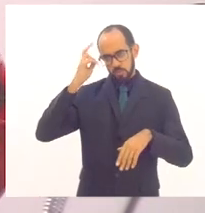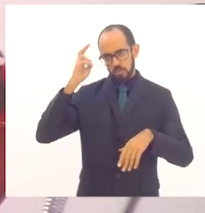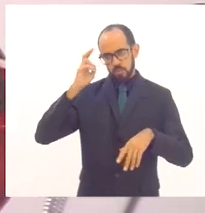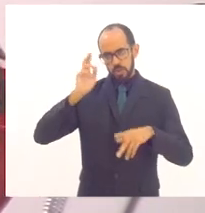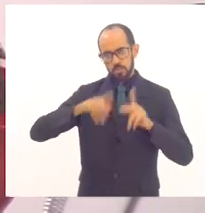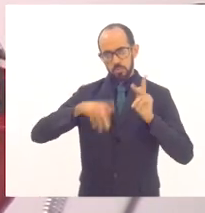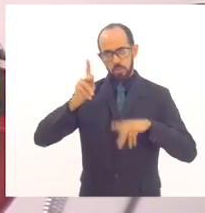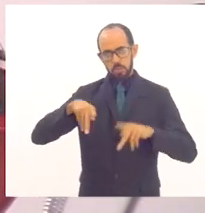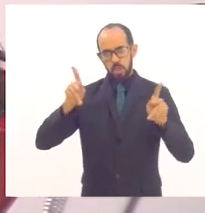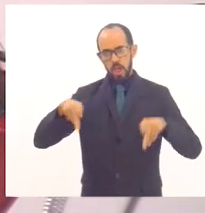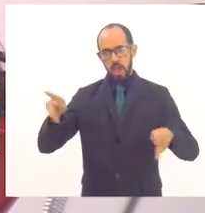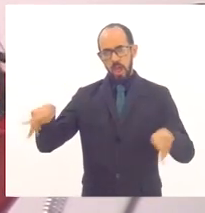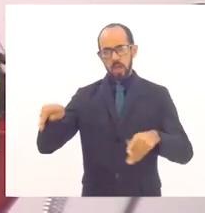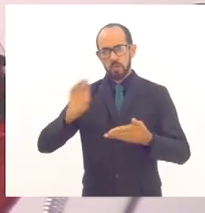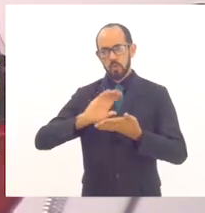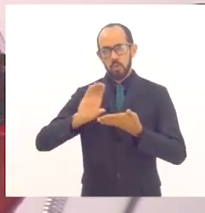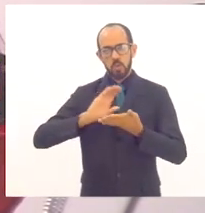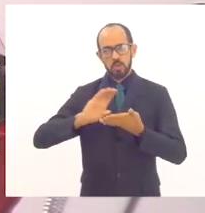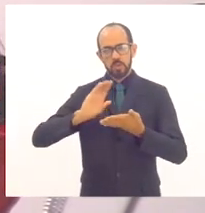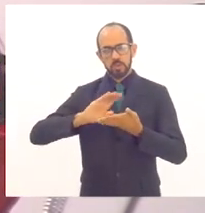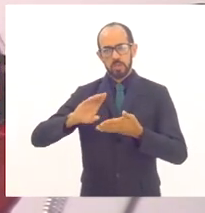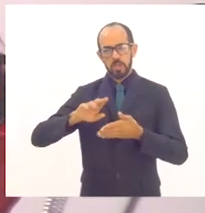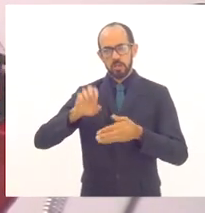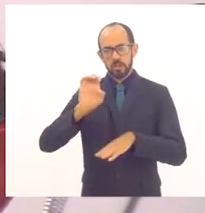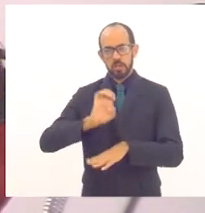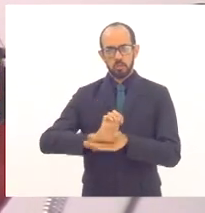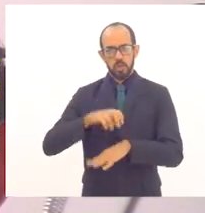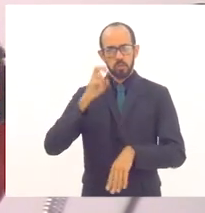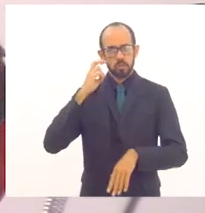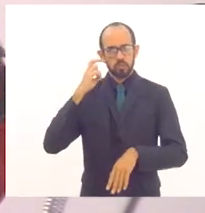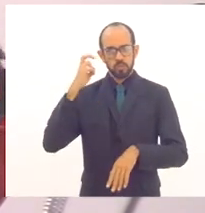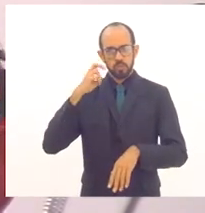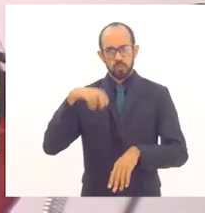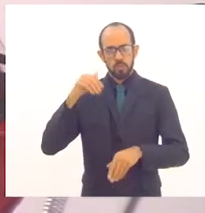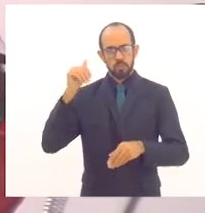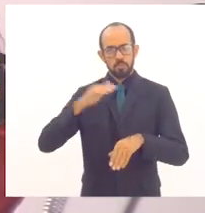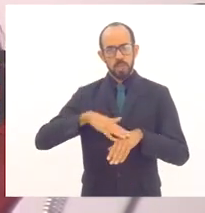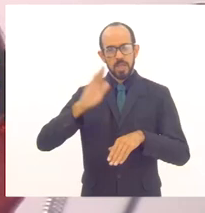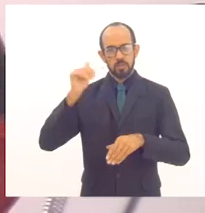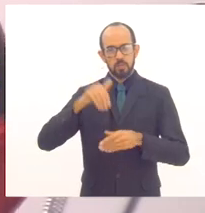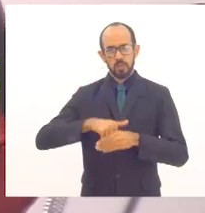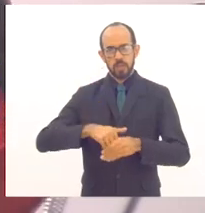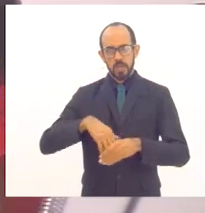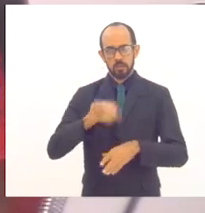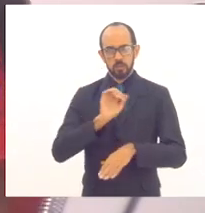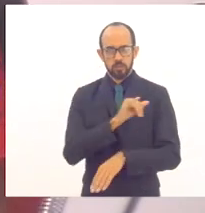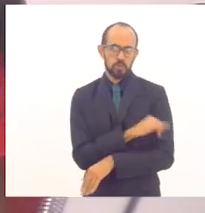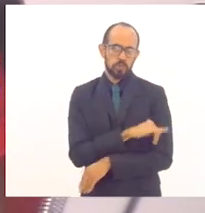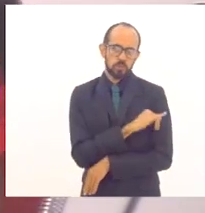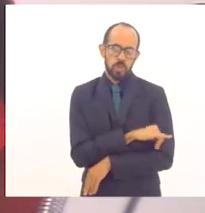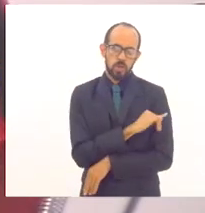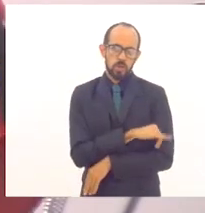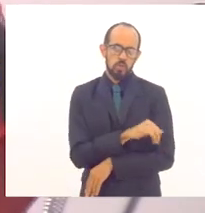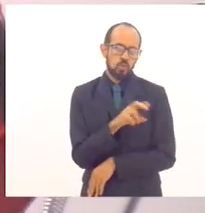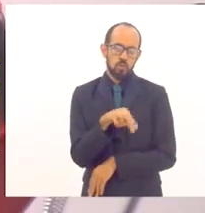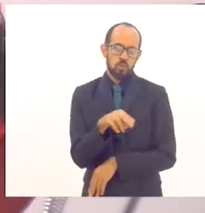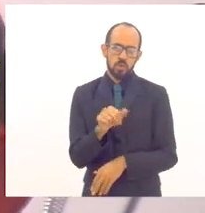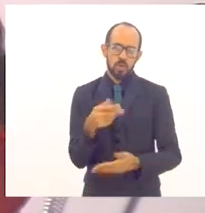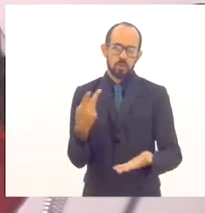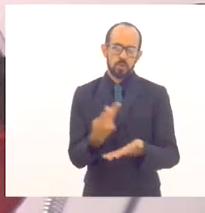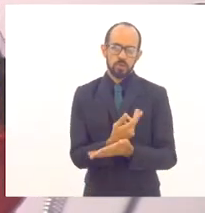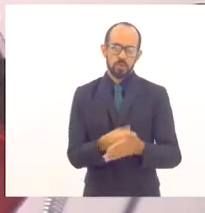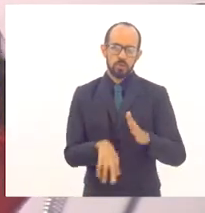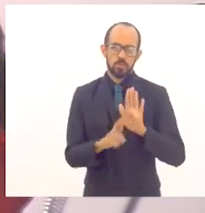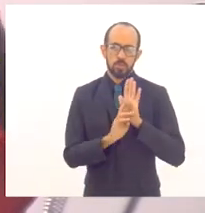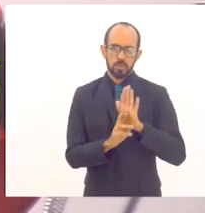no Conselho Estadual de Cultura como o mais votado da história do Rio de Janeiro. Nunca antes na história do Rio de Janeiro houve um representante da